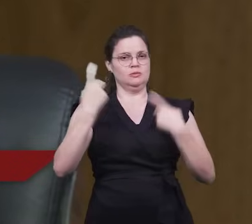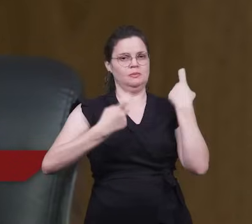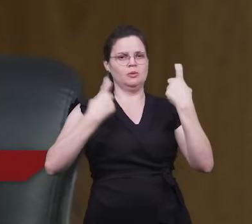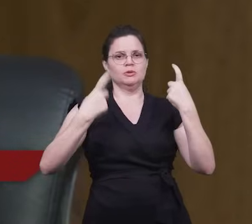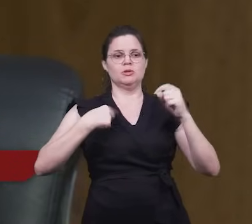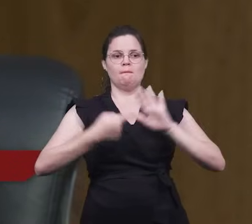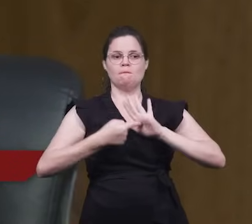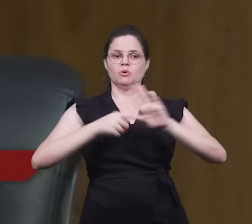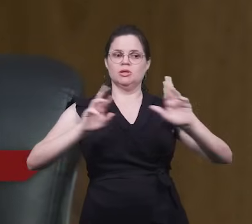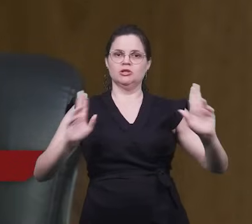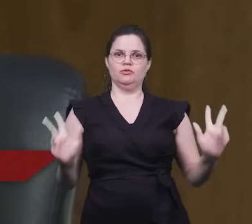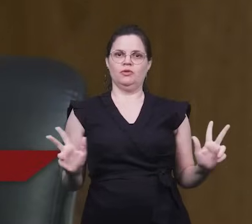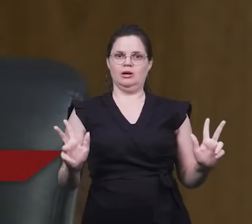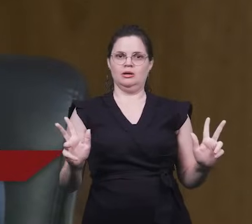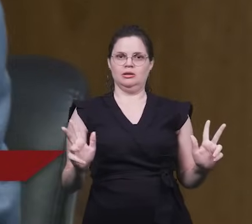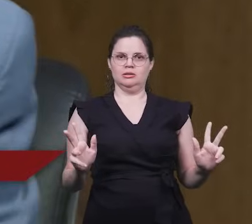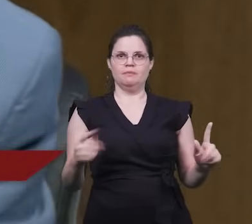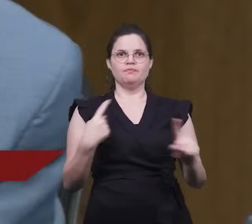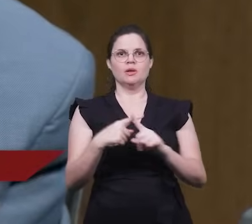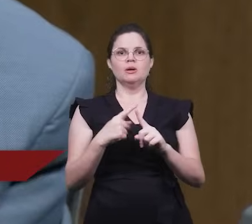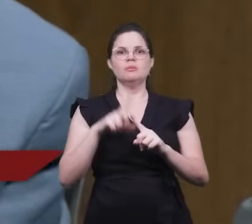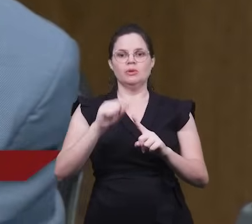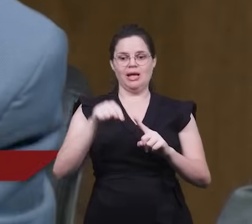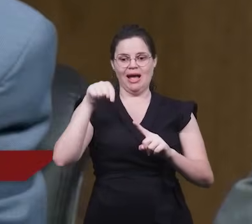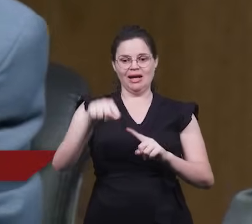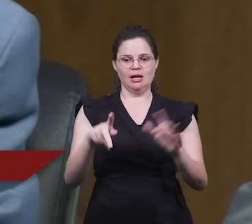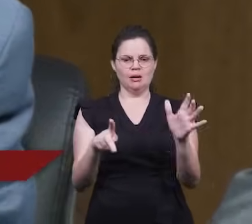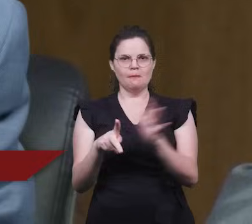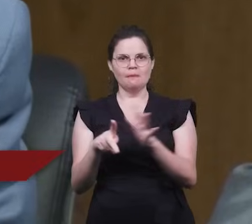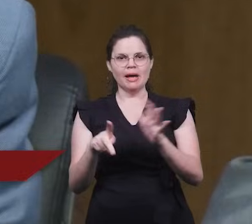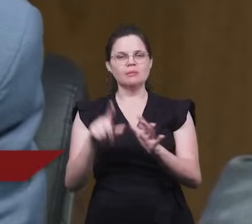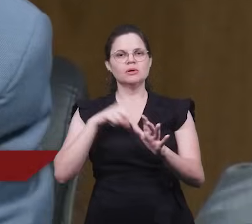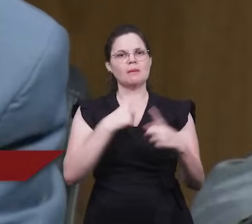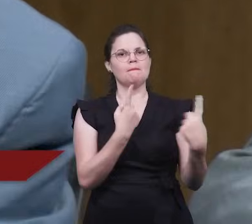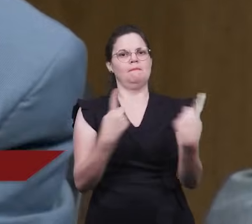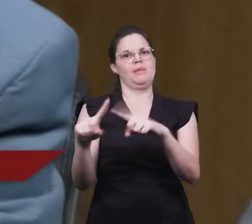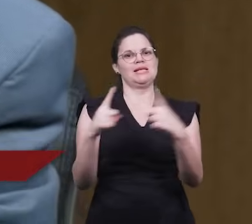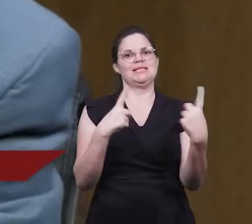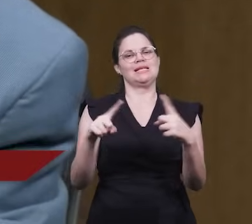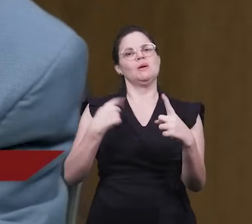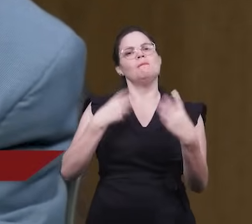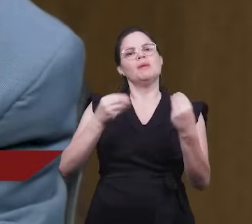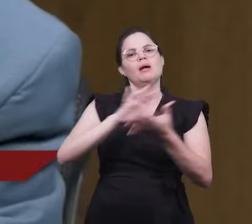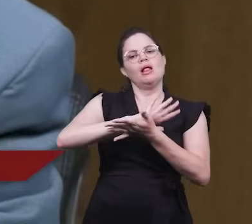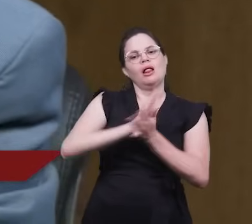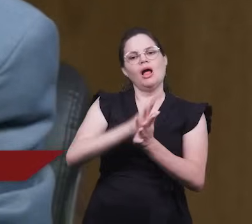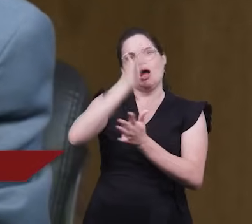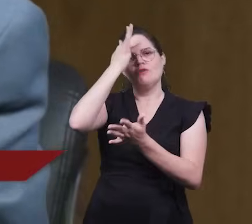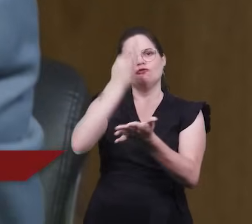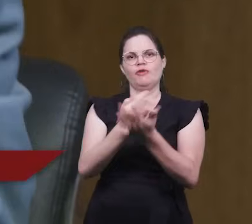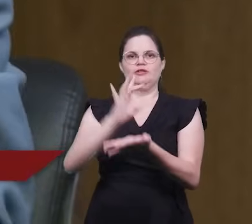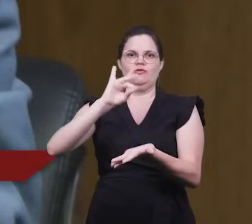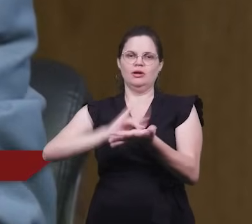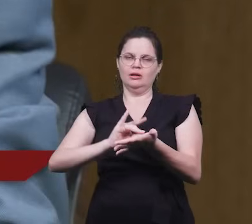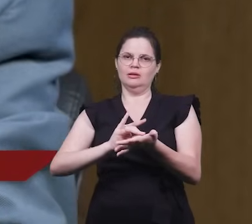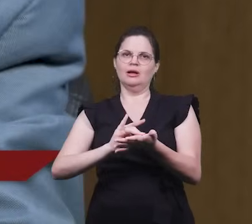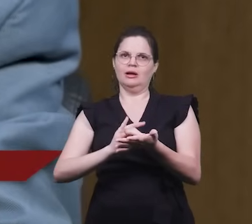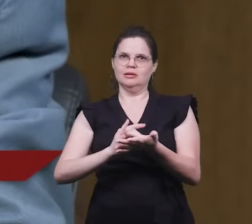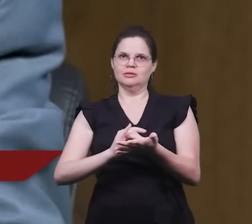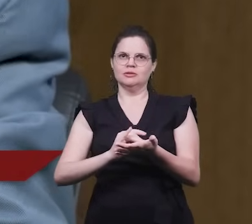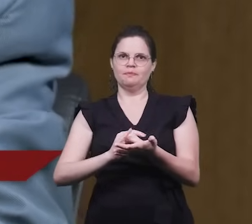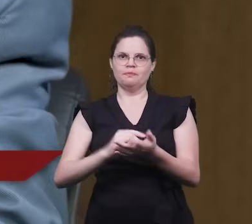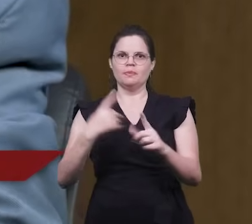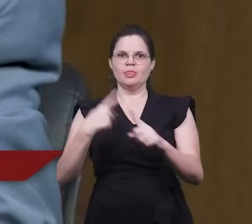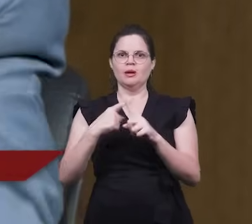diferença. Então, a partir dali, a grande luta contra a fé. E a grande luta contra a fé foi